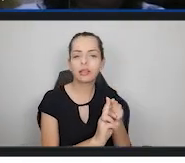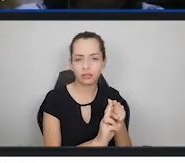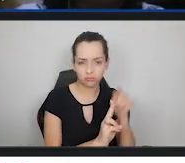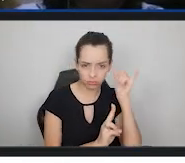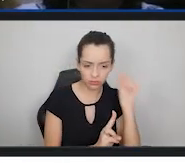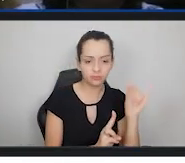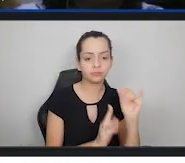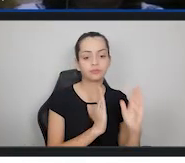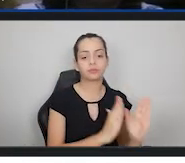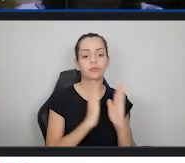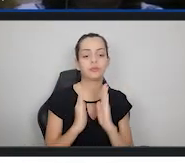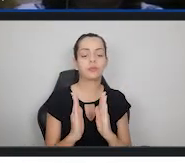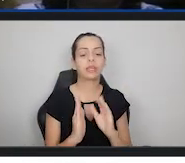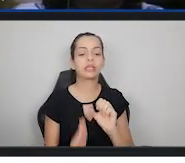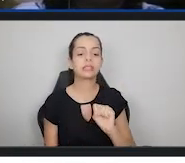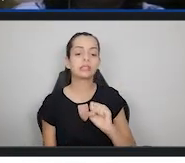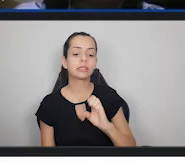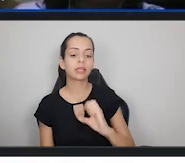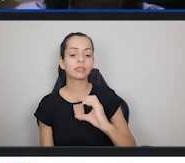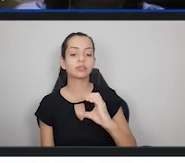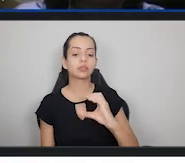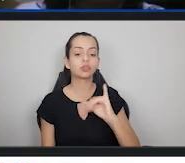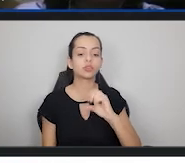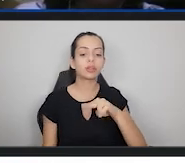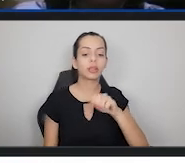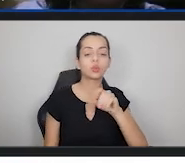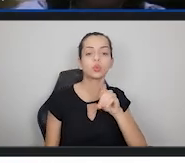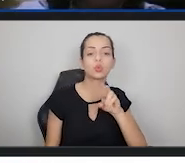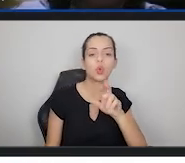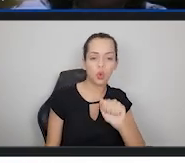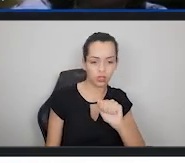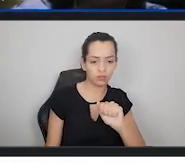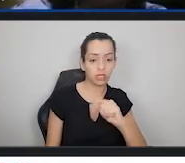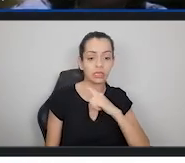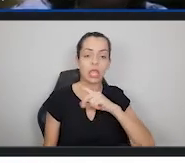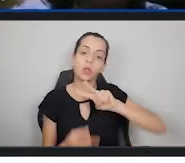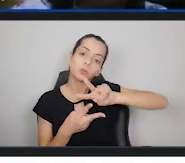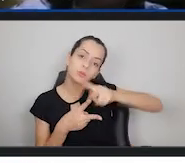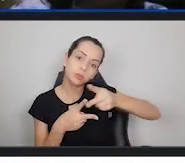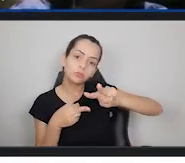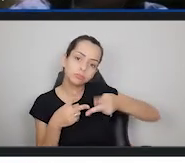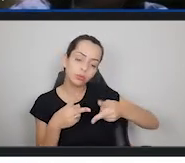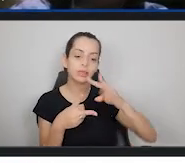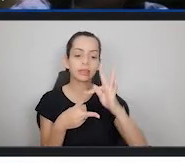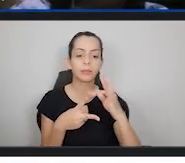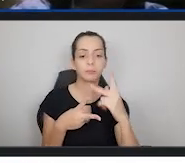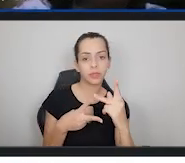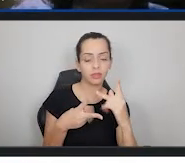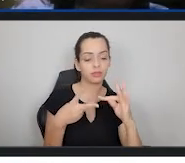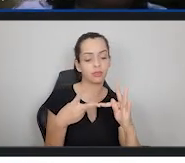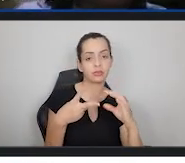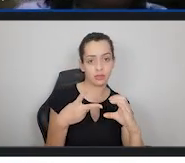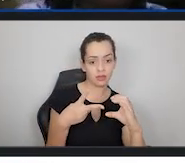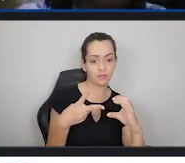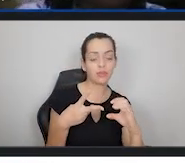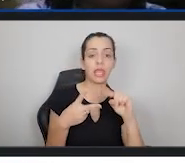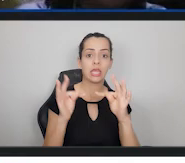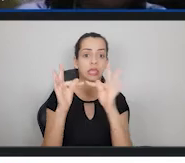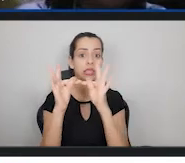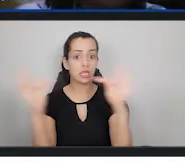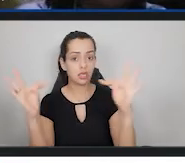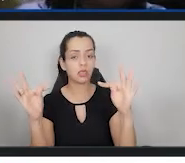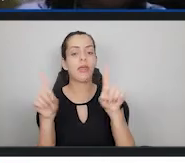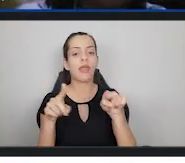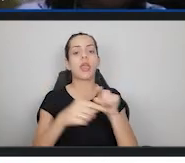aqui representando uma chegada de linha. Então, eu tenho aqui os elementos para-raio nessa chegada, uma seccionadora,